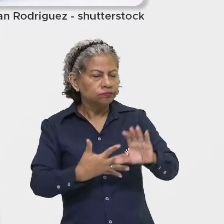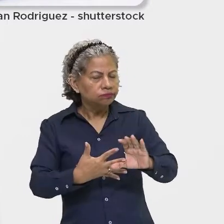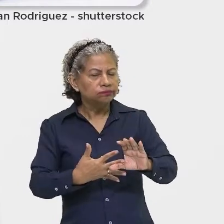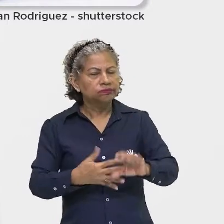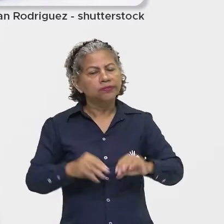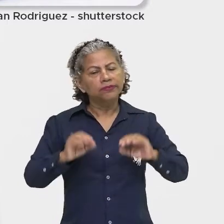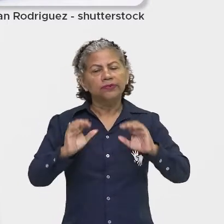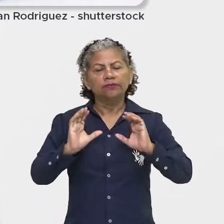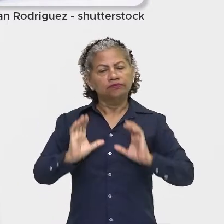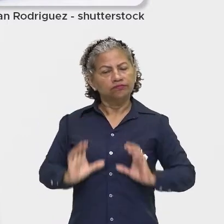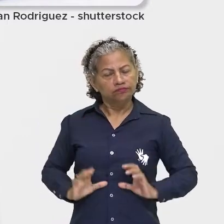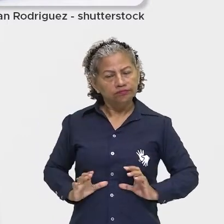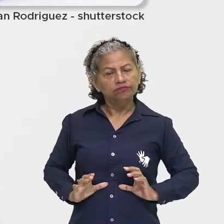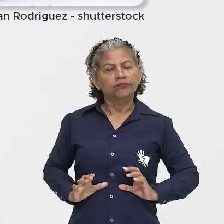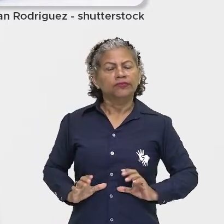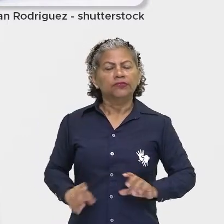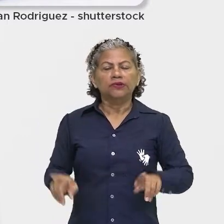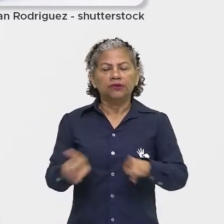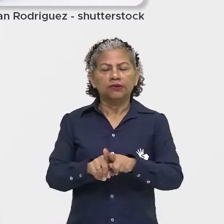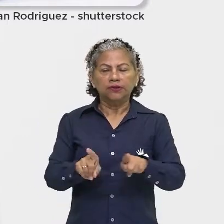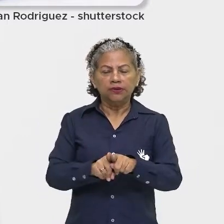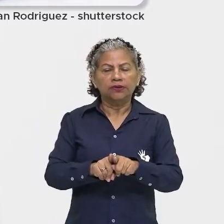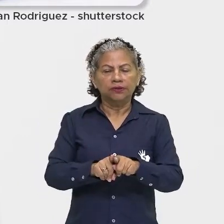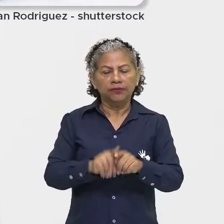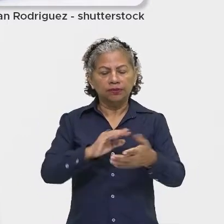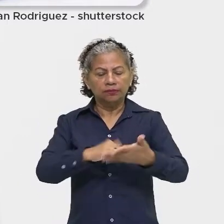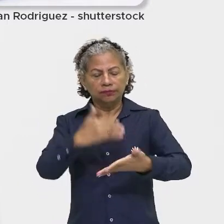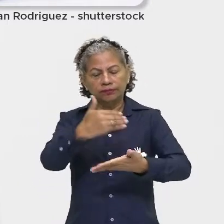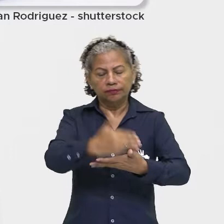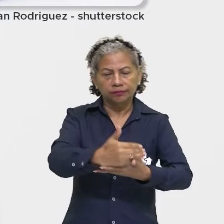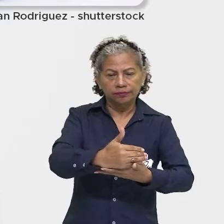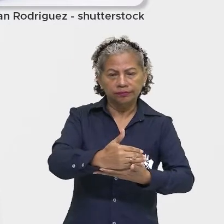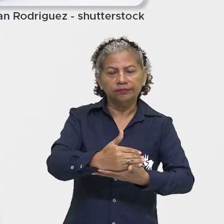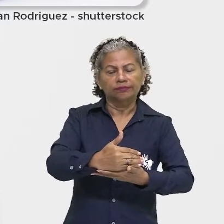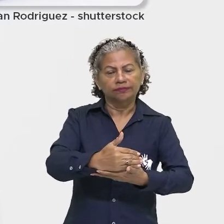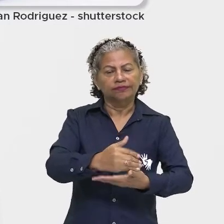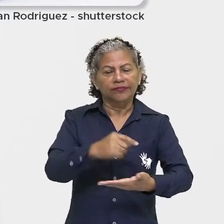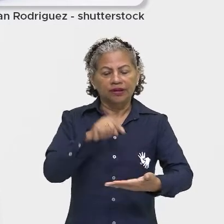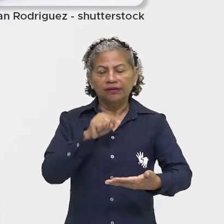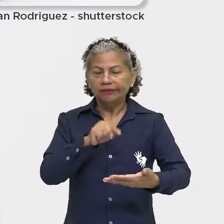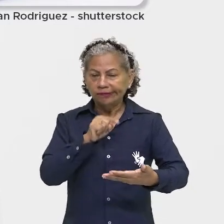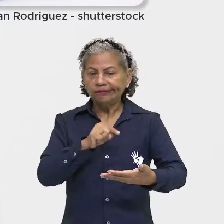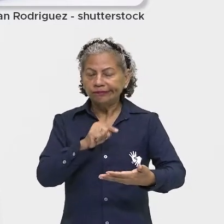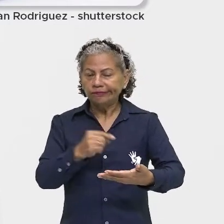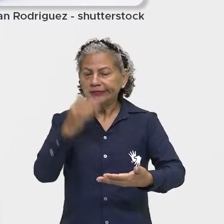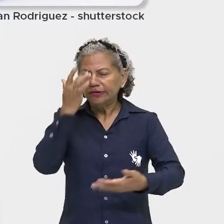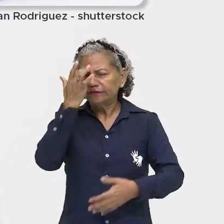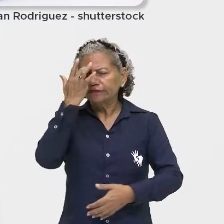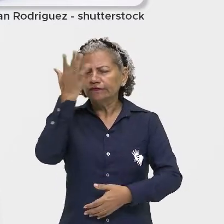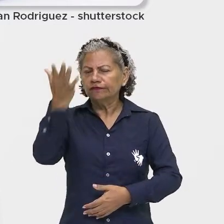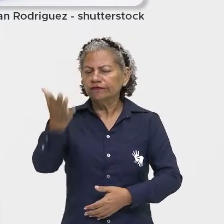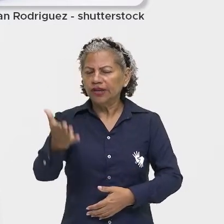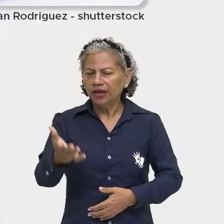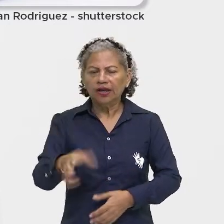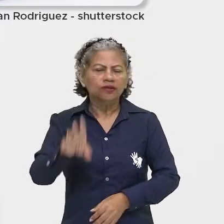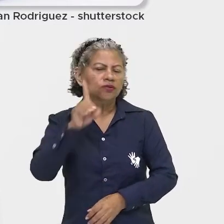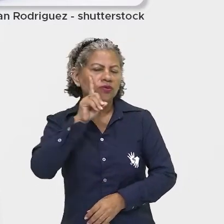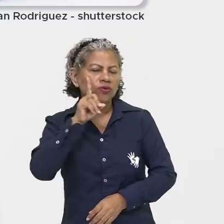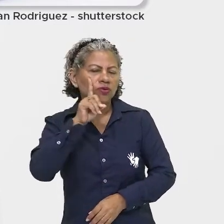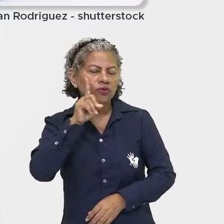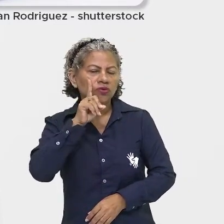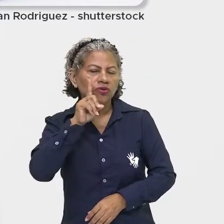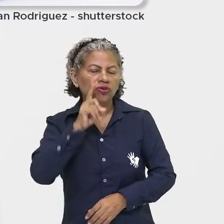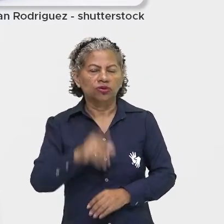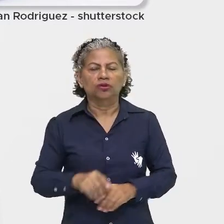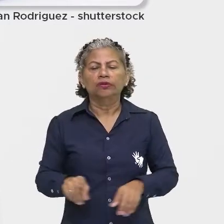no meio virtual. O ambiente virtual trouxe muitos benefícios e facilidades para o nosso dia a dia e, ao